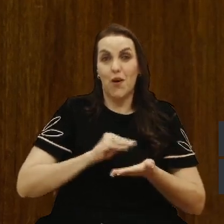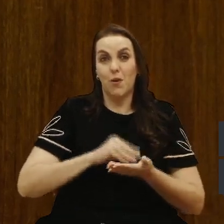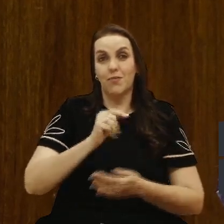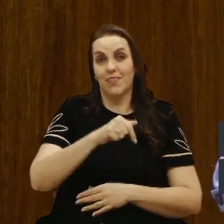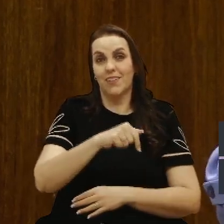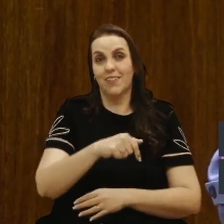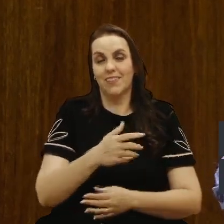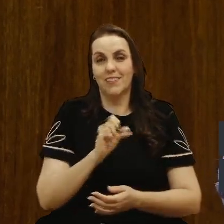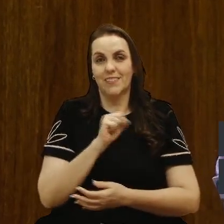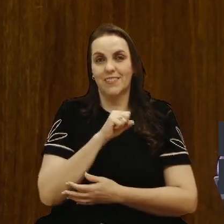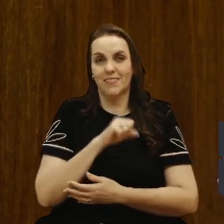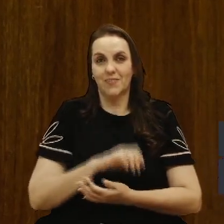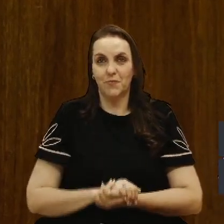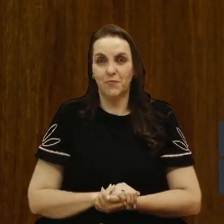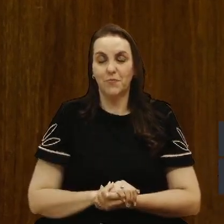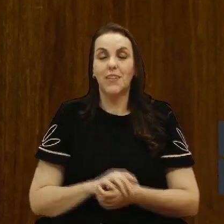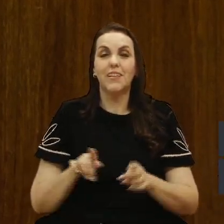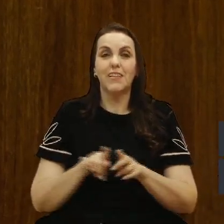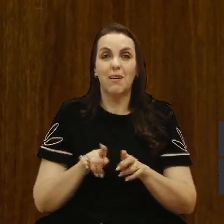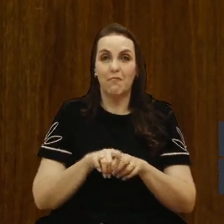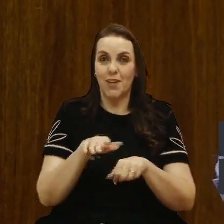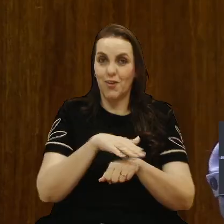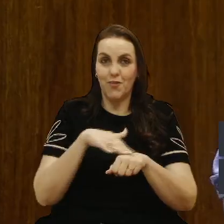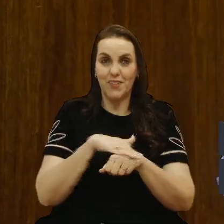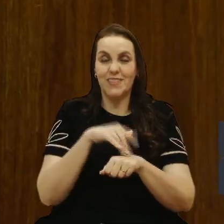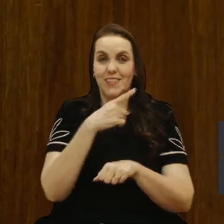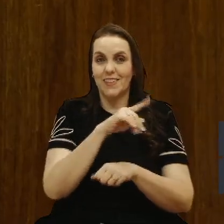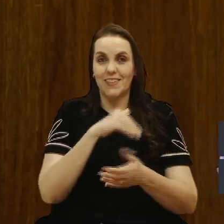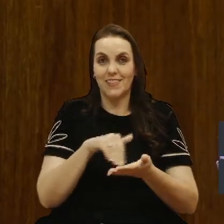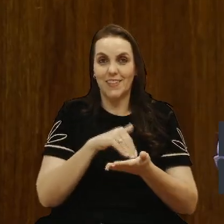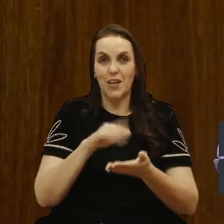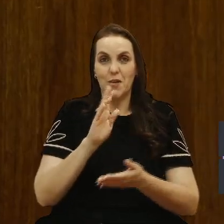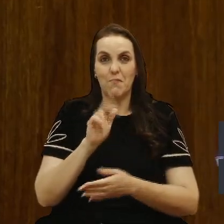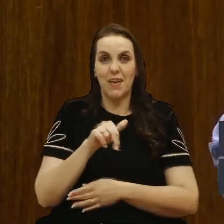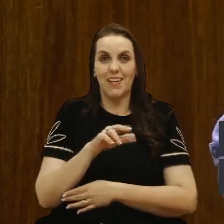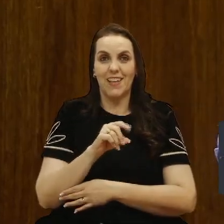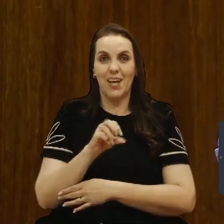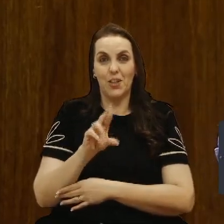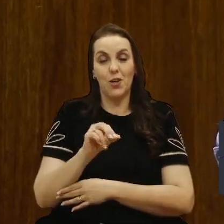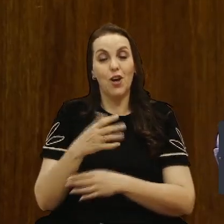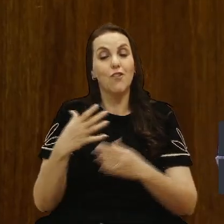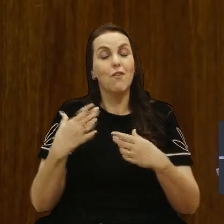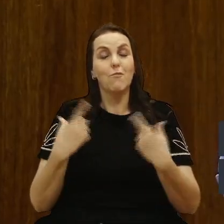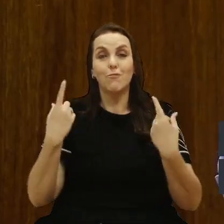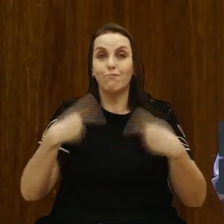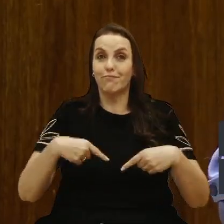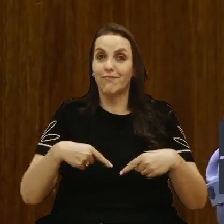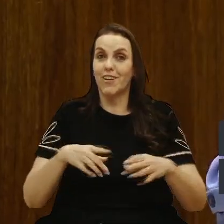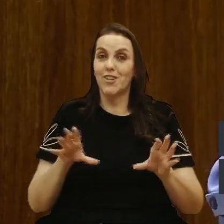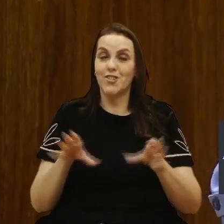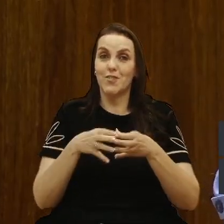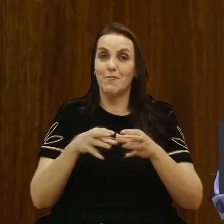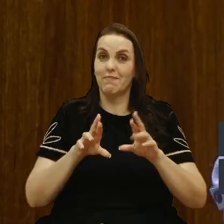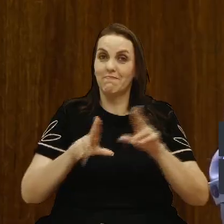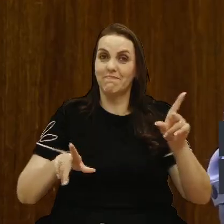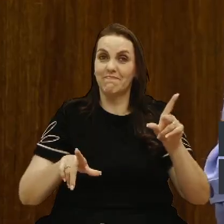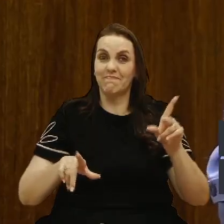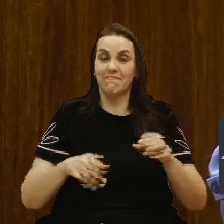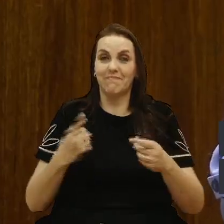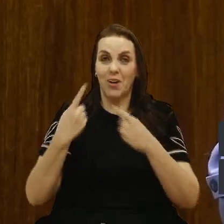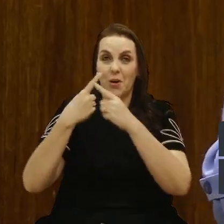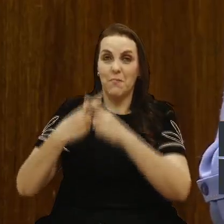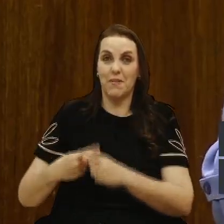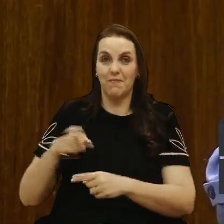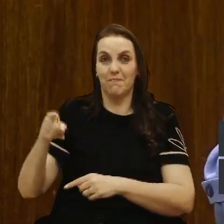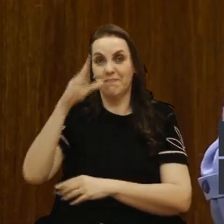outra questão que comentava com o Bernardo outro dia é que é uma pena que agora vamos jogar em times opostos quando formos jogar com o Executivo, mas